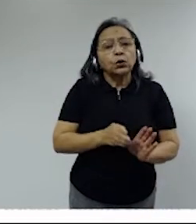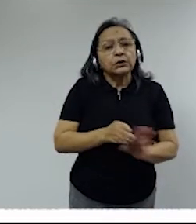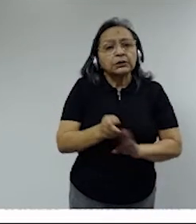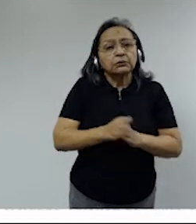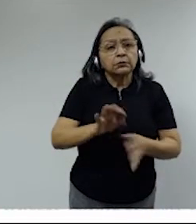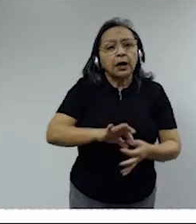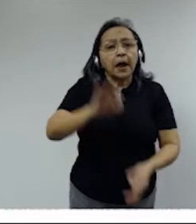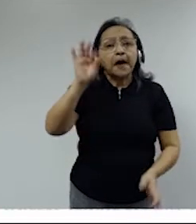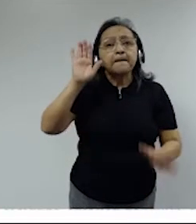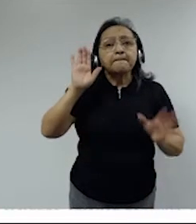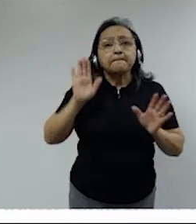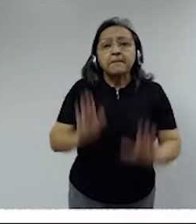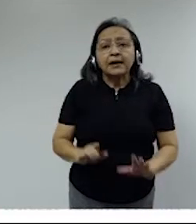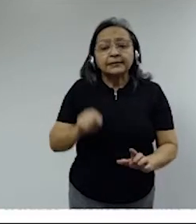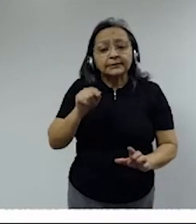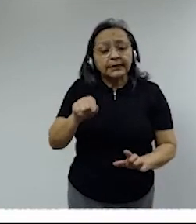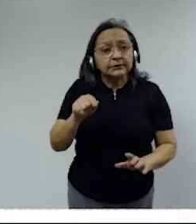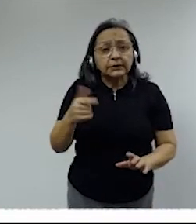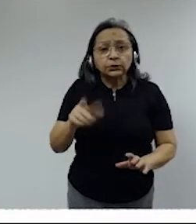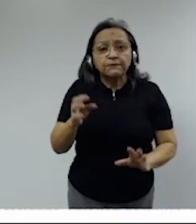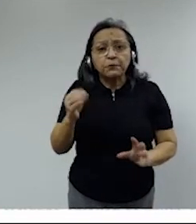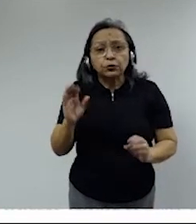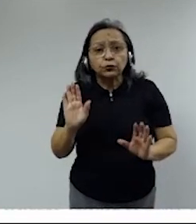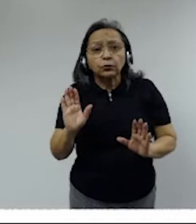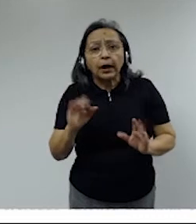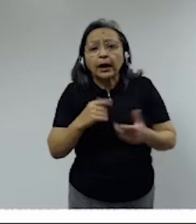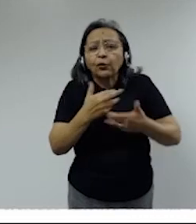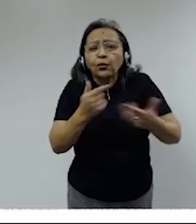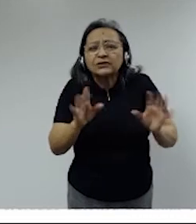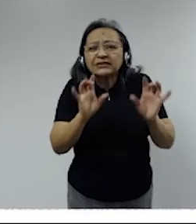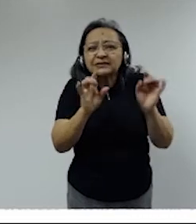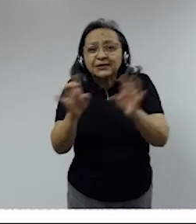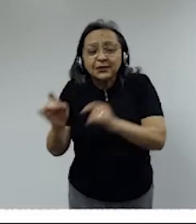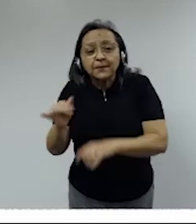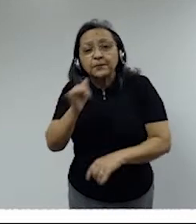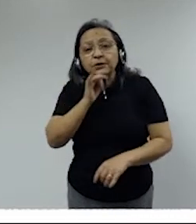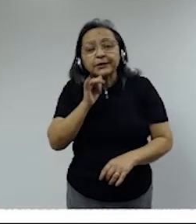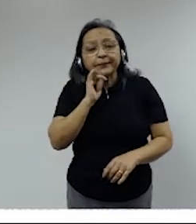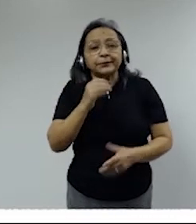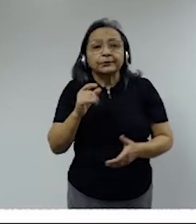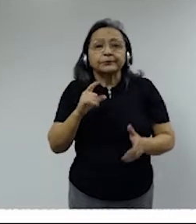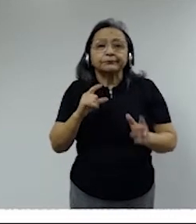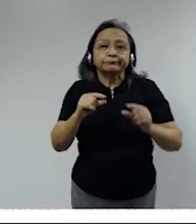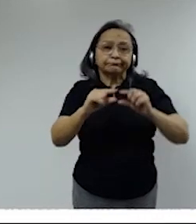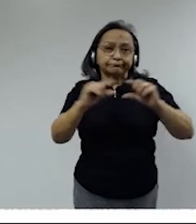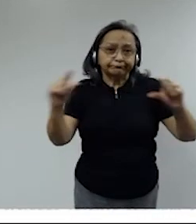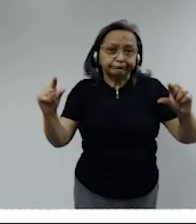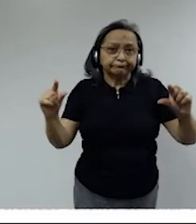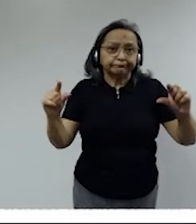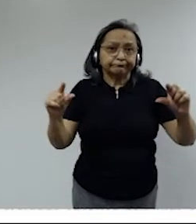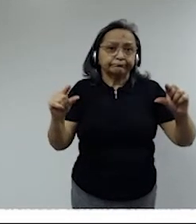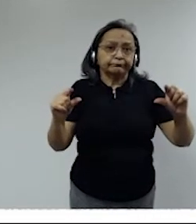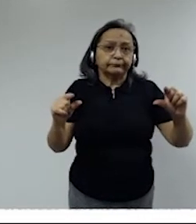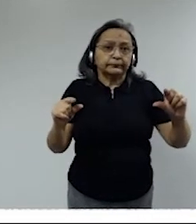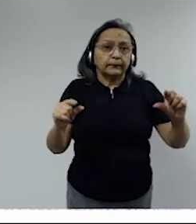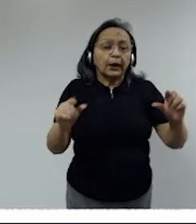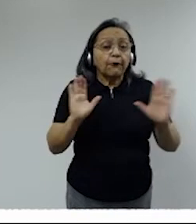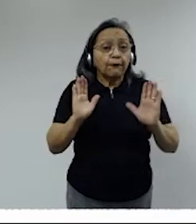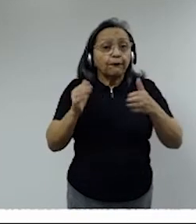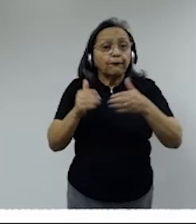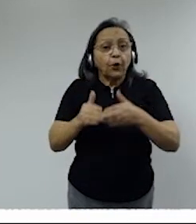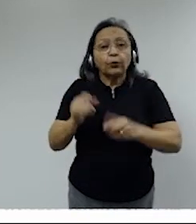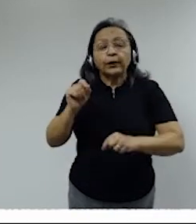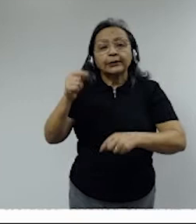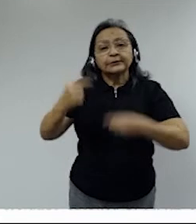não se ateve muito a aspectos específicos. Por exemplo, trazia-se e voltava-se para